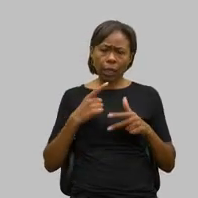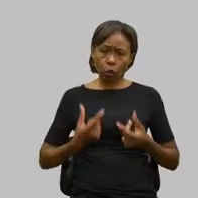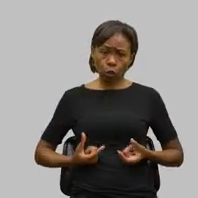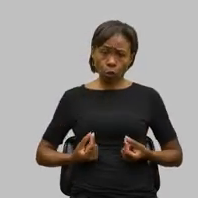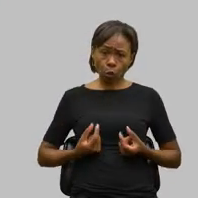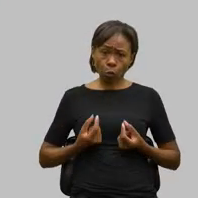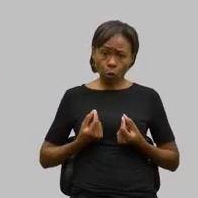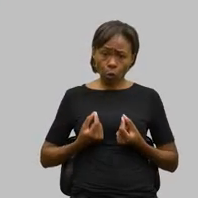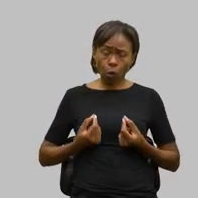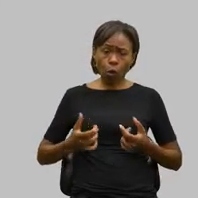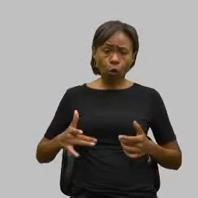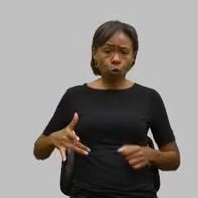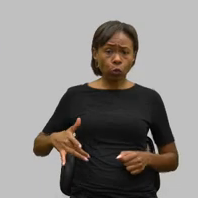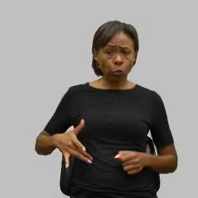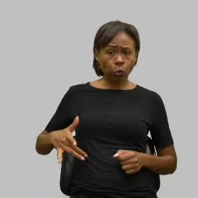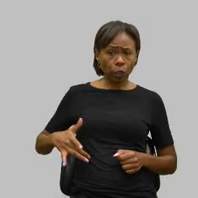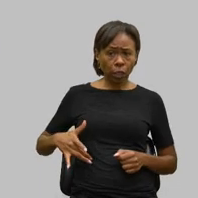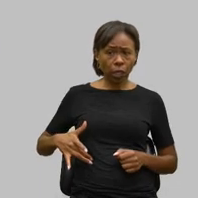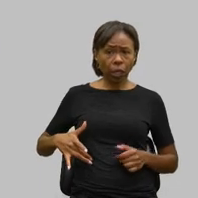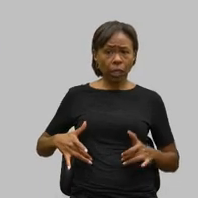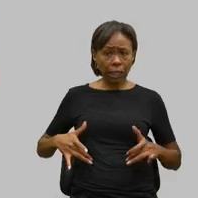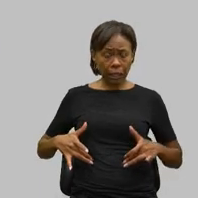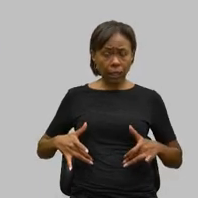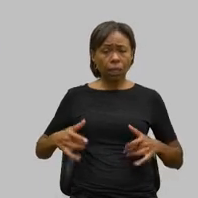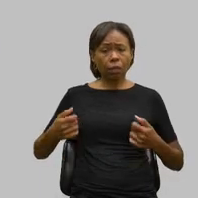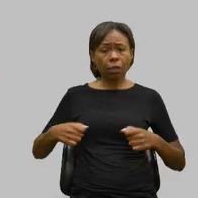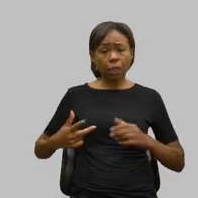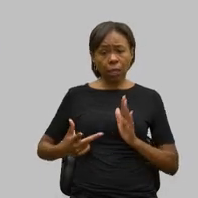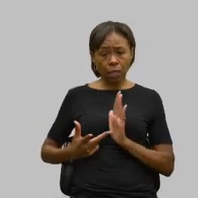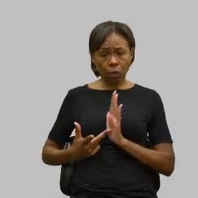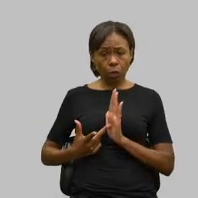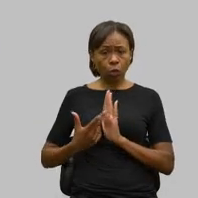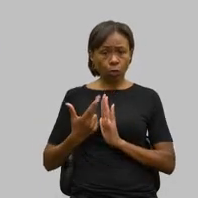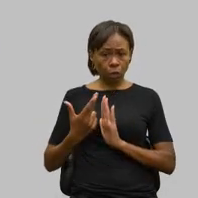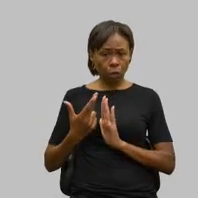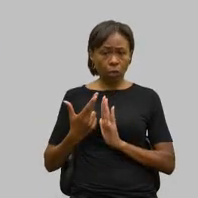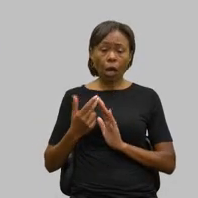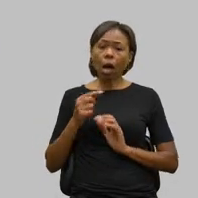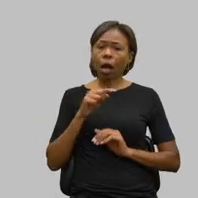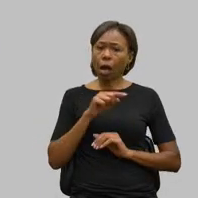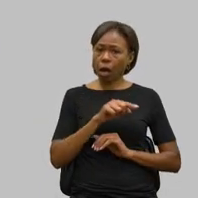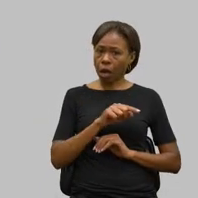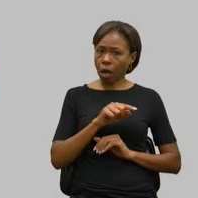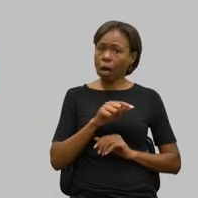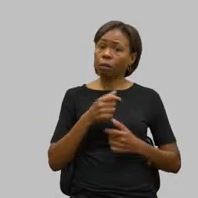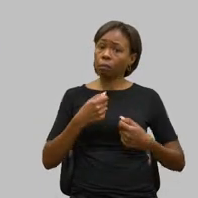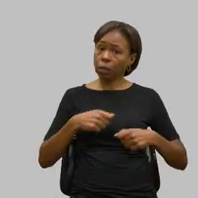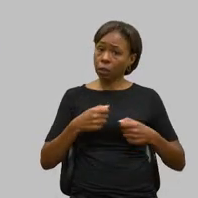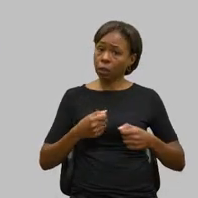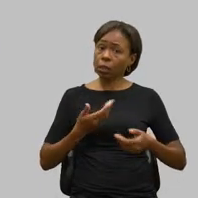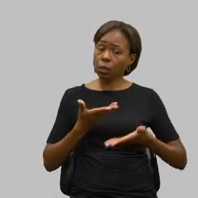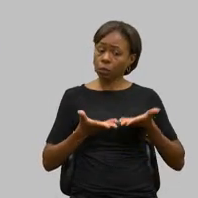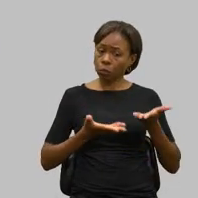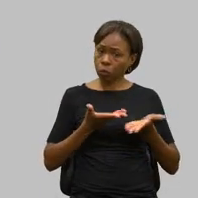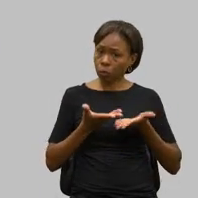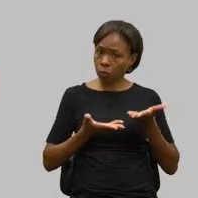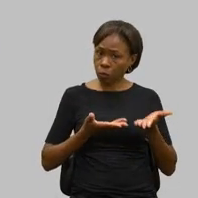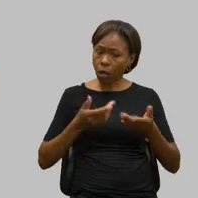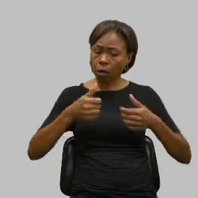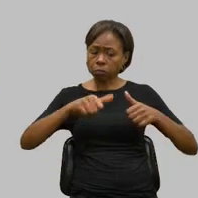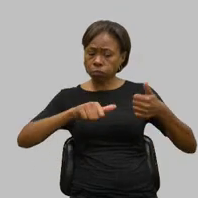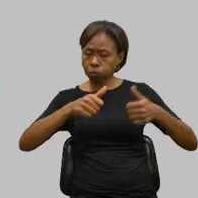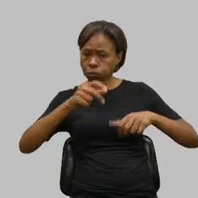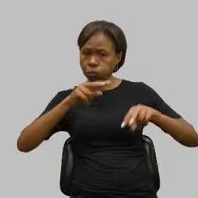que ela tem que fazer? Cirurgia. O cirurgião oncológico para, consulta, prepara, leva esse